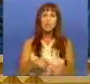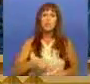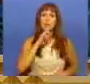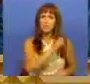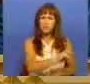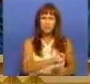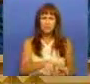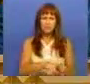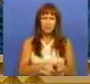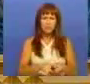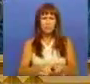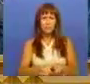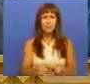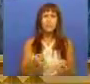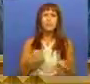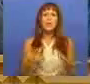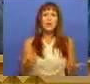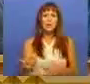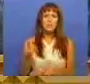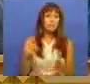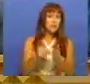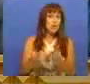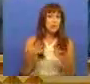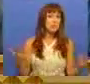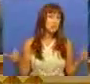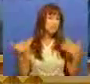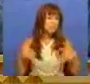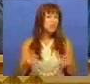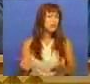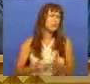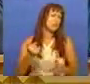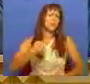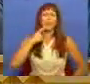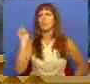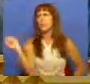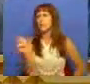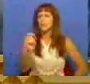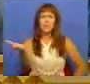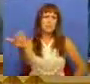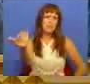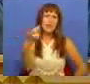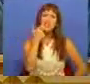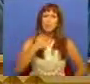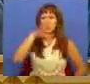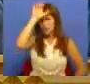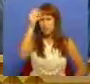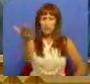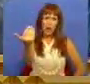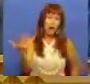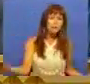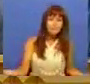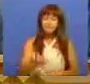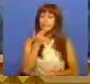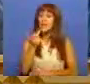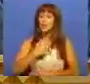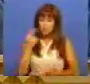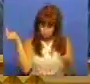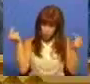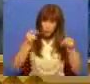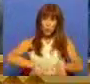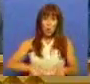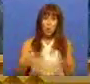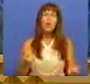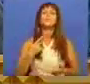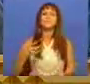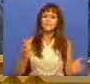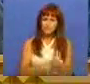alerte. Eu ainda já esperei muitos meses por uma resposta do Governo. Essa resposta veio.